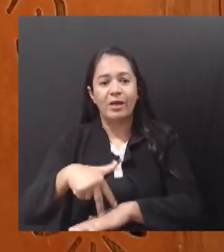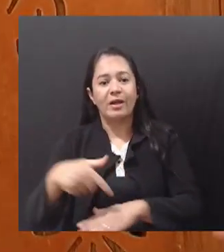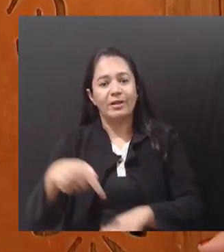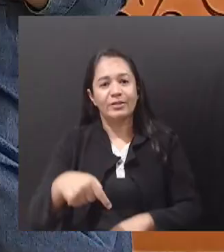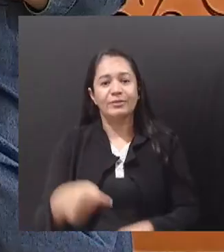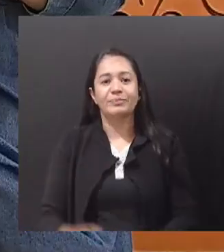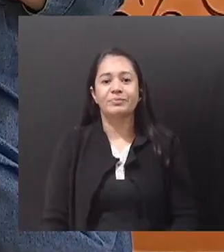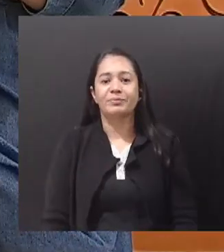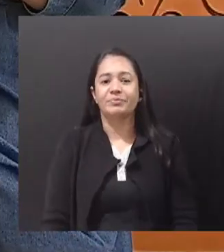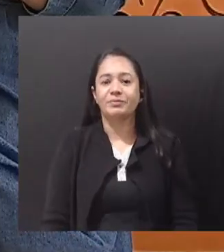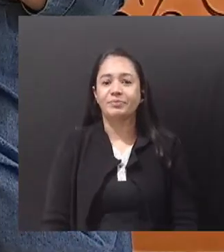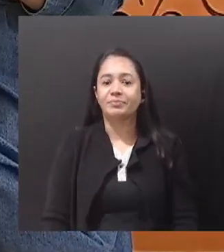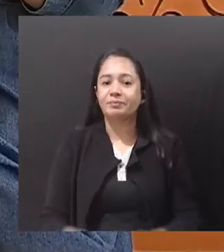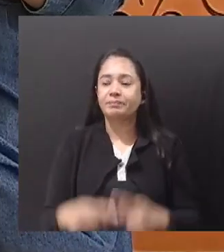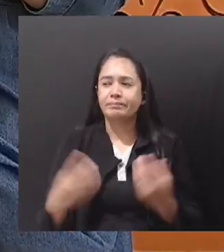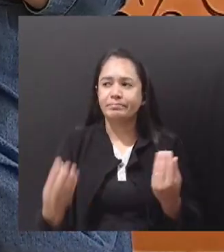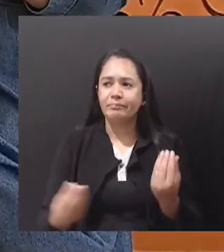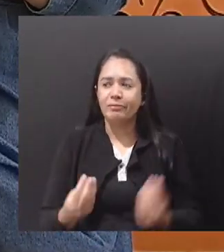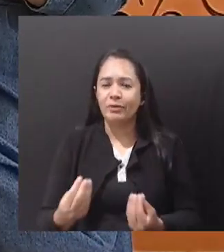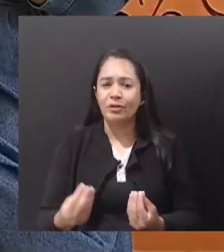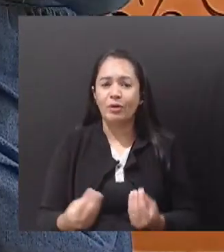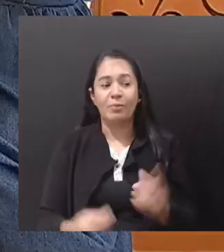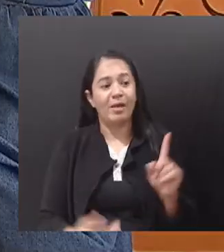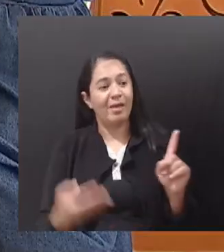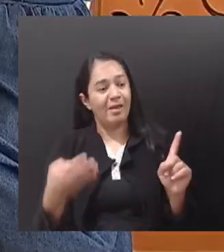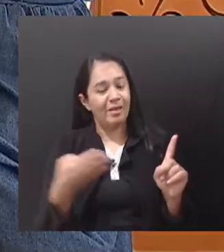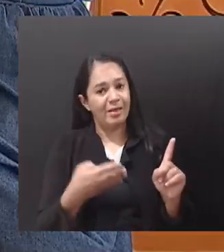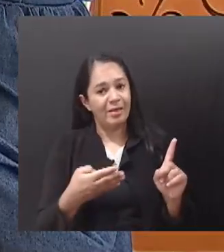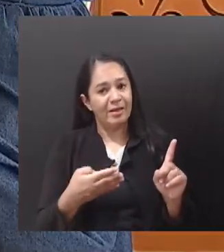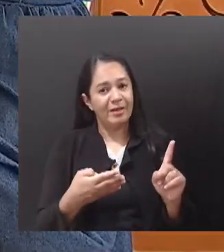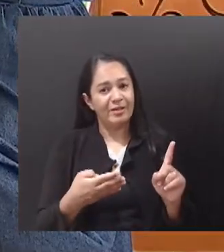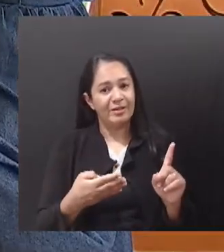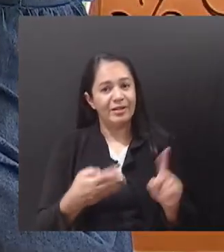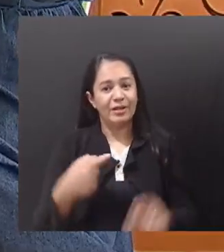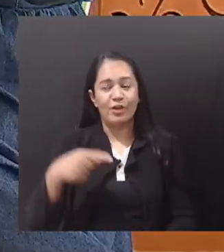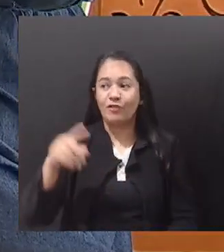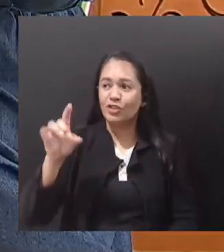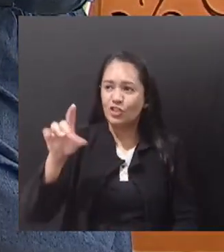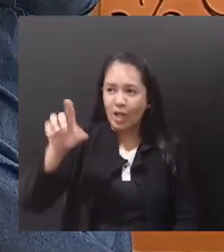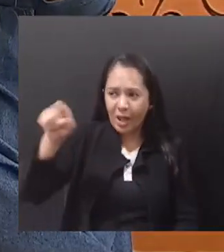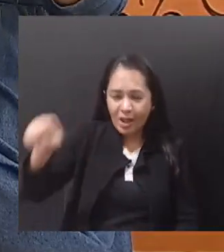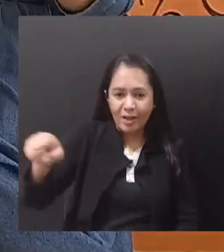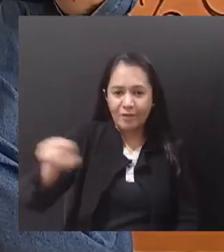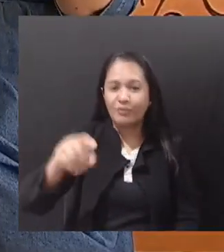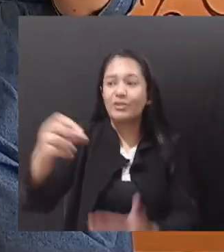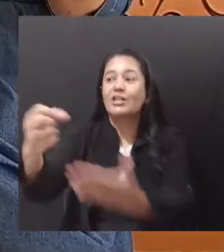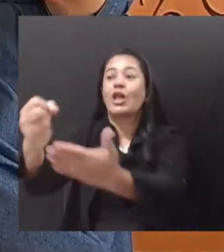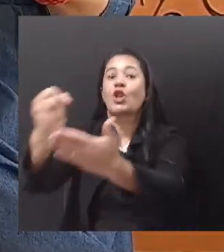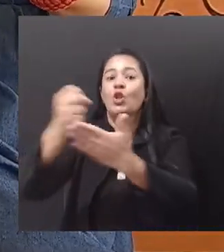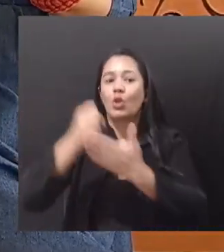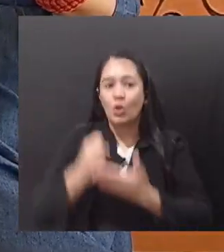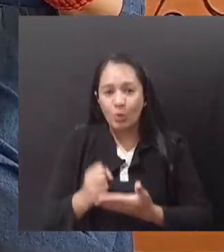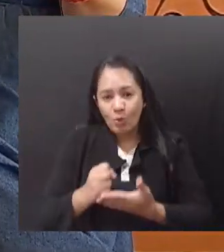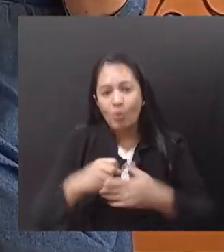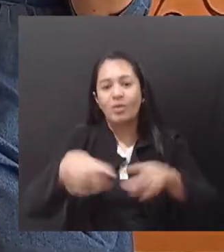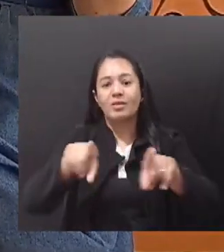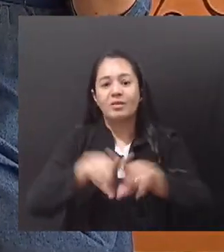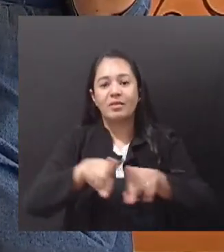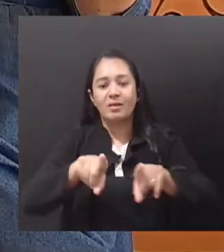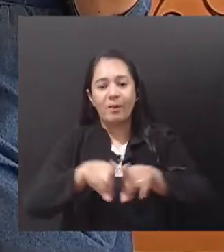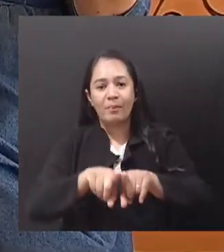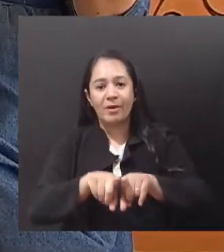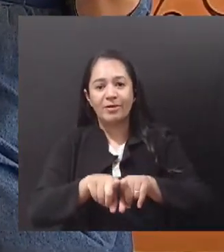história. Mas aí o Ranieri, ele não foi só até lá, você trouxe parte,